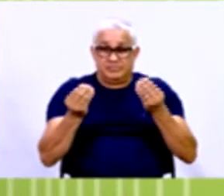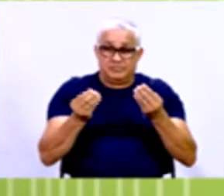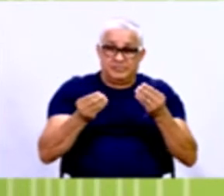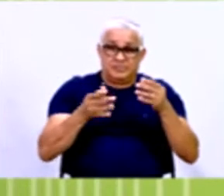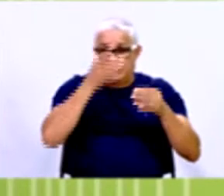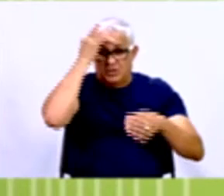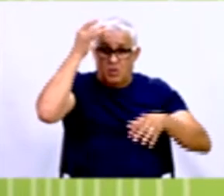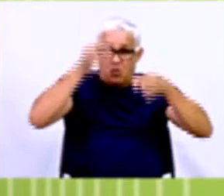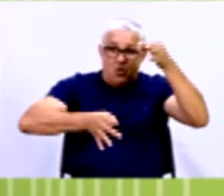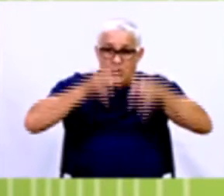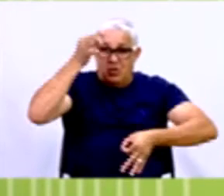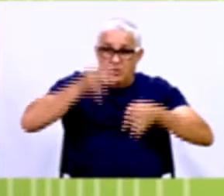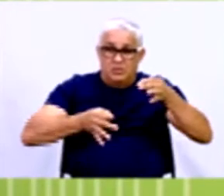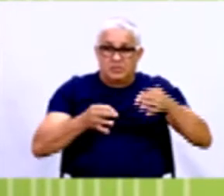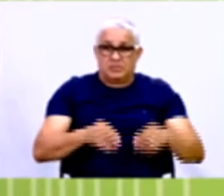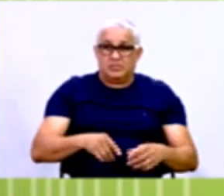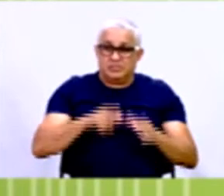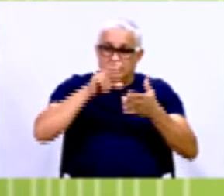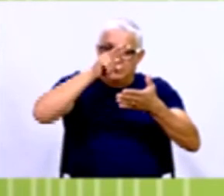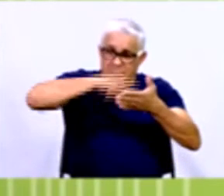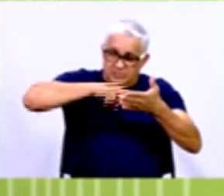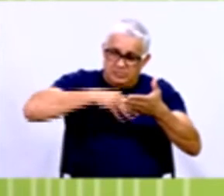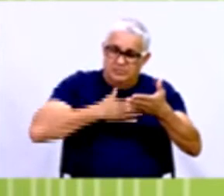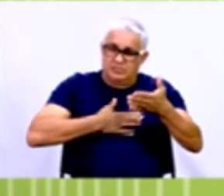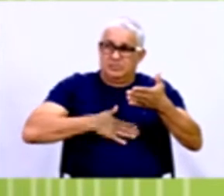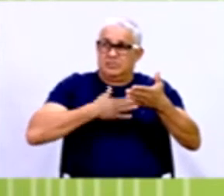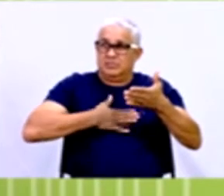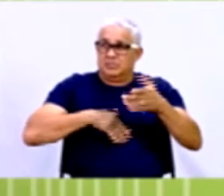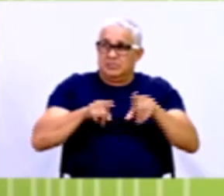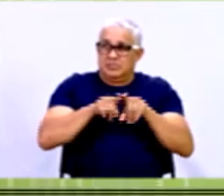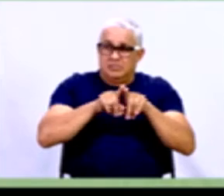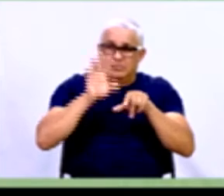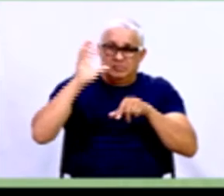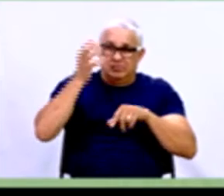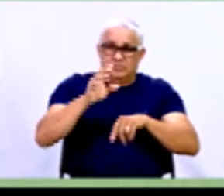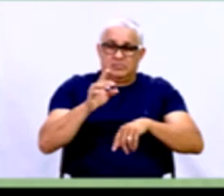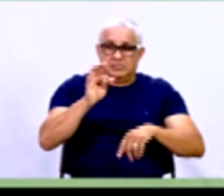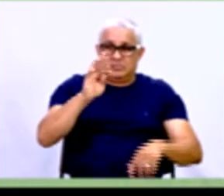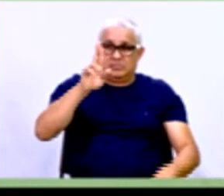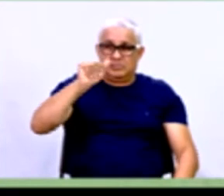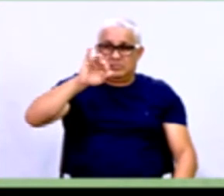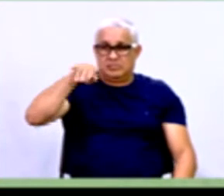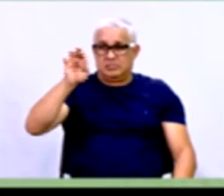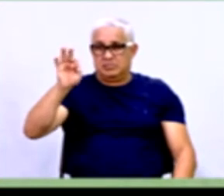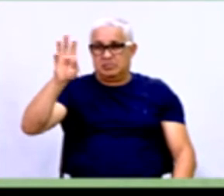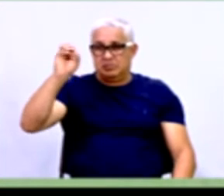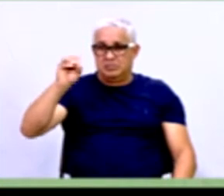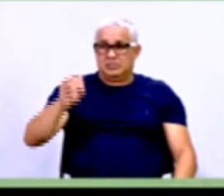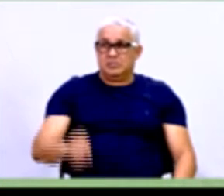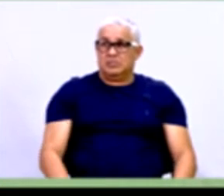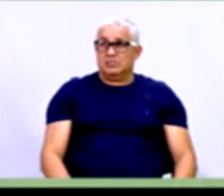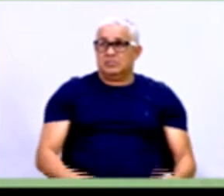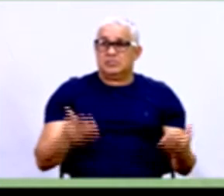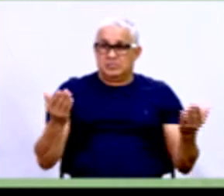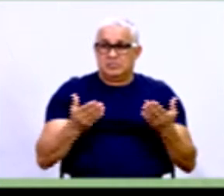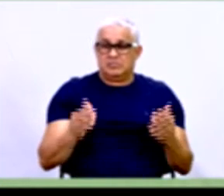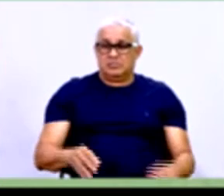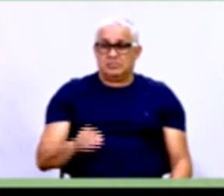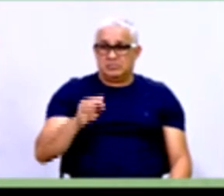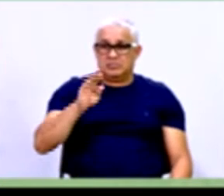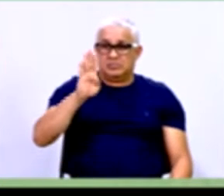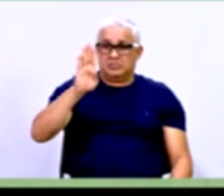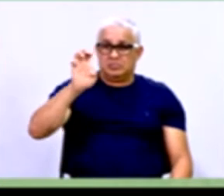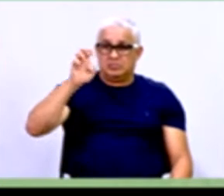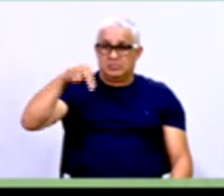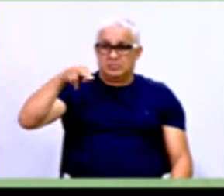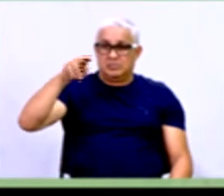jurista, certo? Então, se dá uma lida com mais calma nessa questão do acidente de trajeto, que é bem interessante. Vamos falar agora dos benefícios